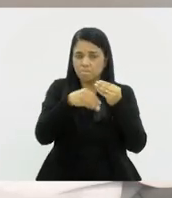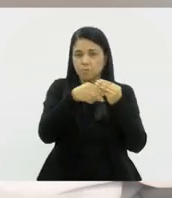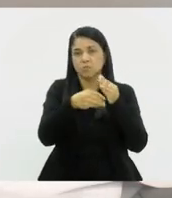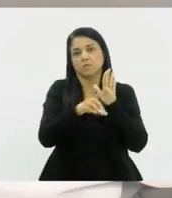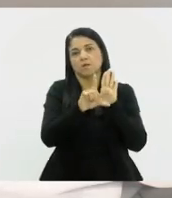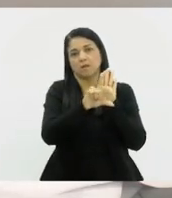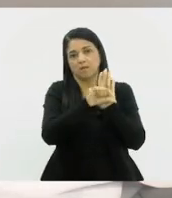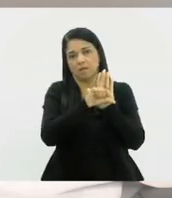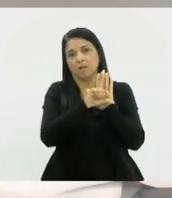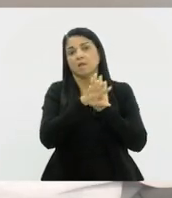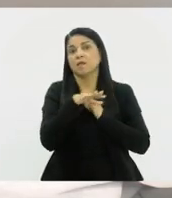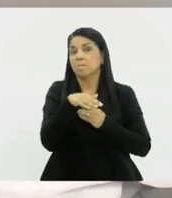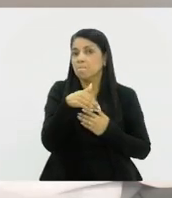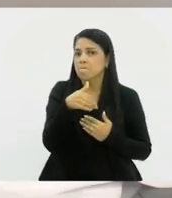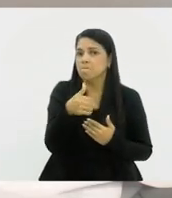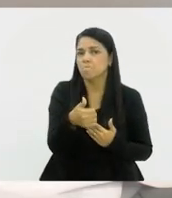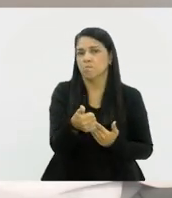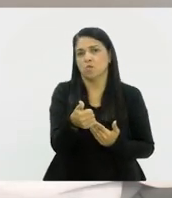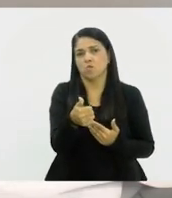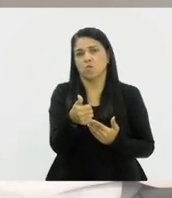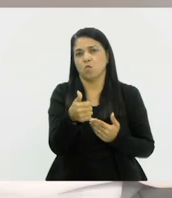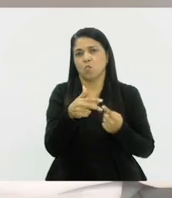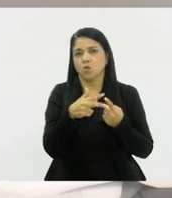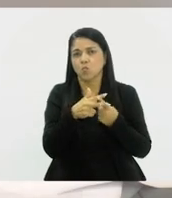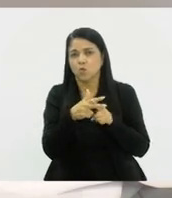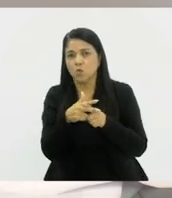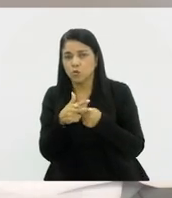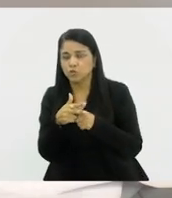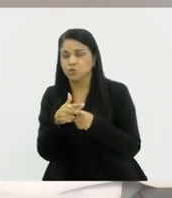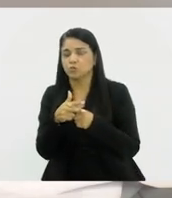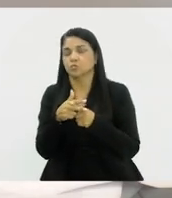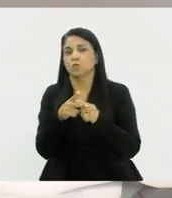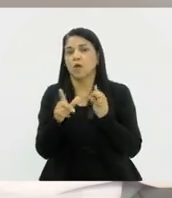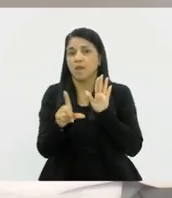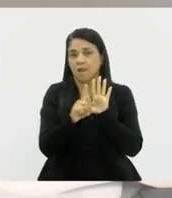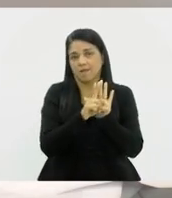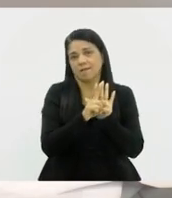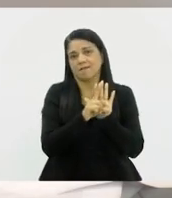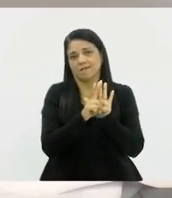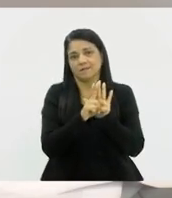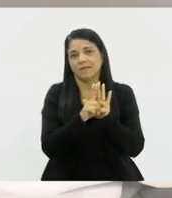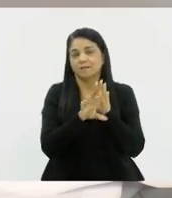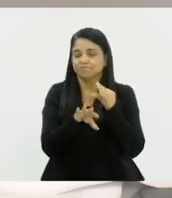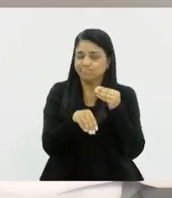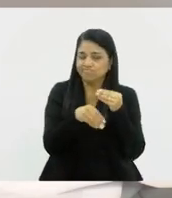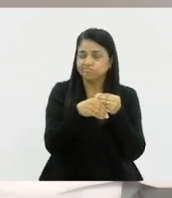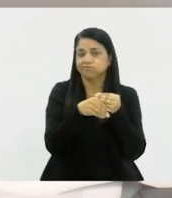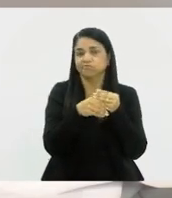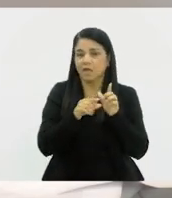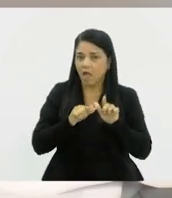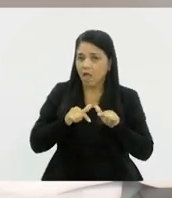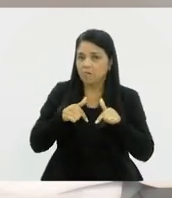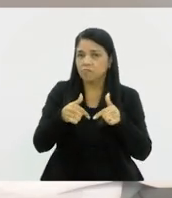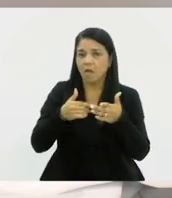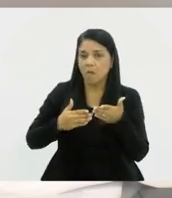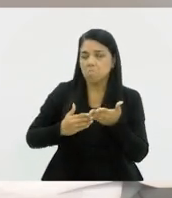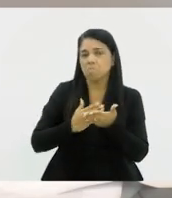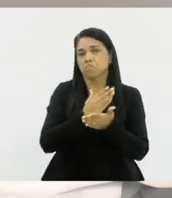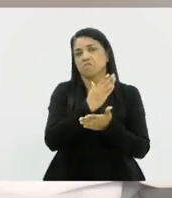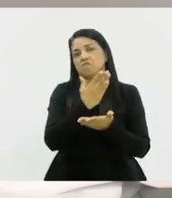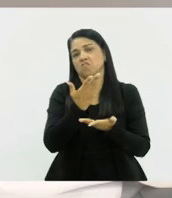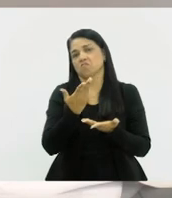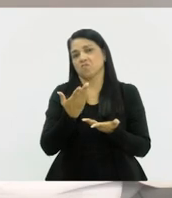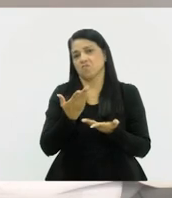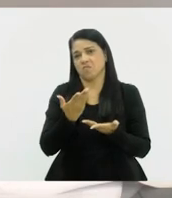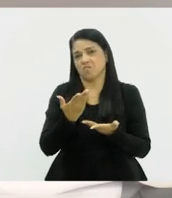que em suma eh corrigiam alguns pontos e aí nós incorporamos a lei ela foi aprovada por unanimidade